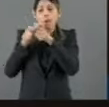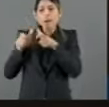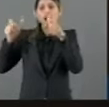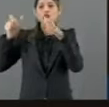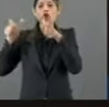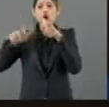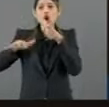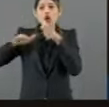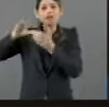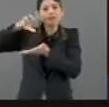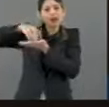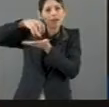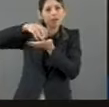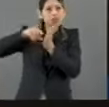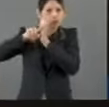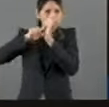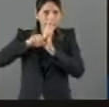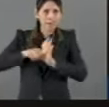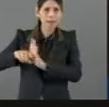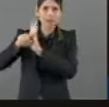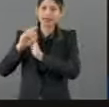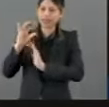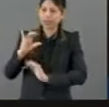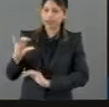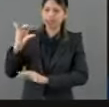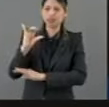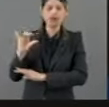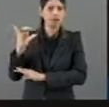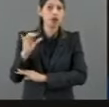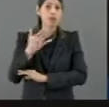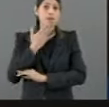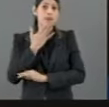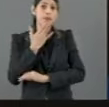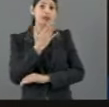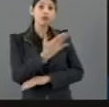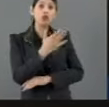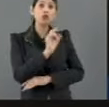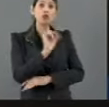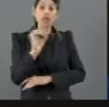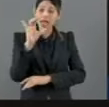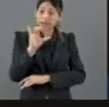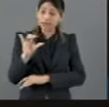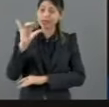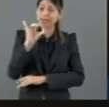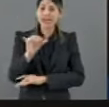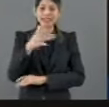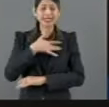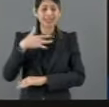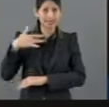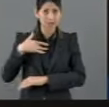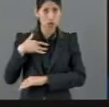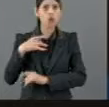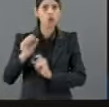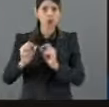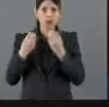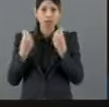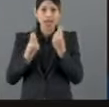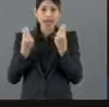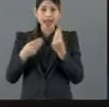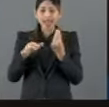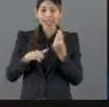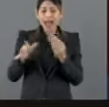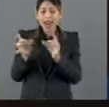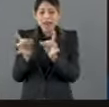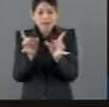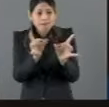de pesquisa e de artigos científicos. E o meu pedido é que a ciência na saúde prevaleça sobre os aspectos